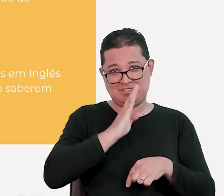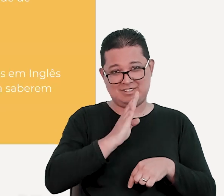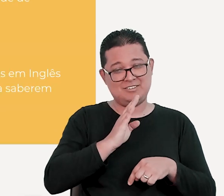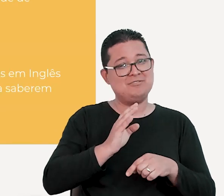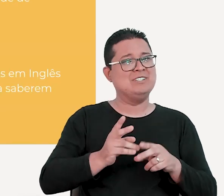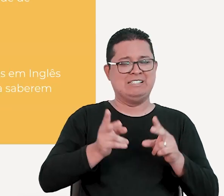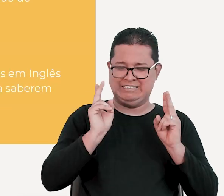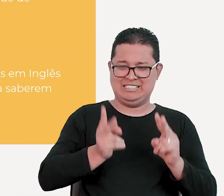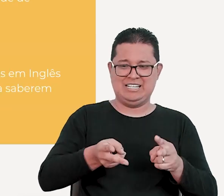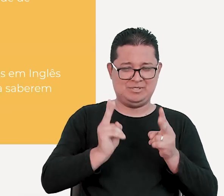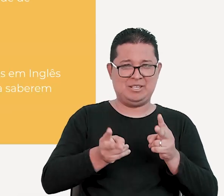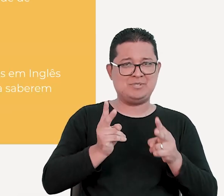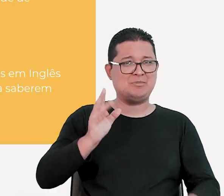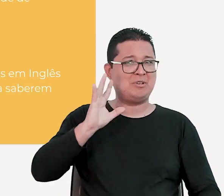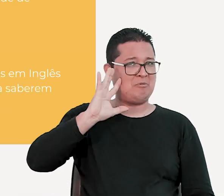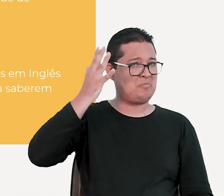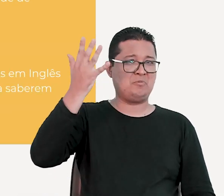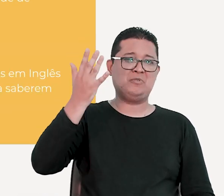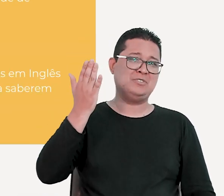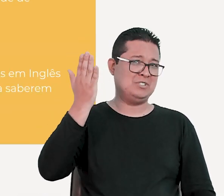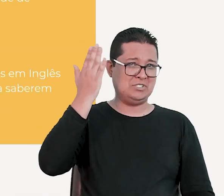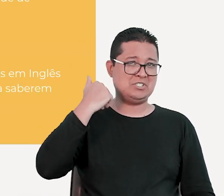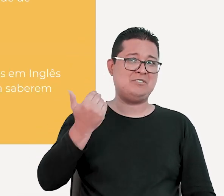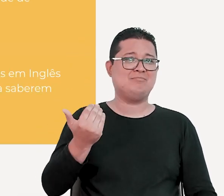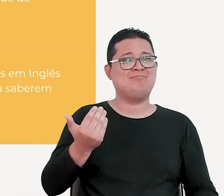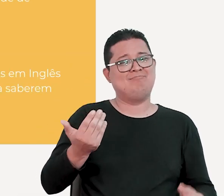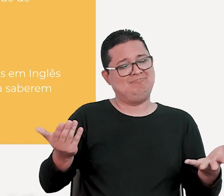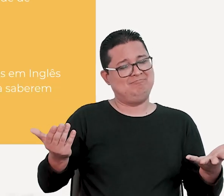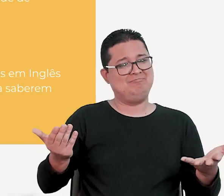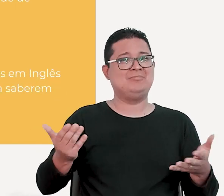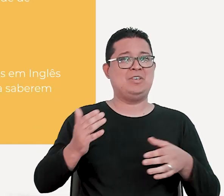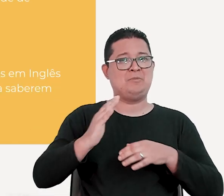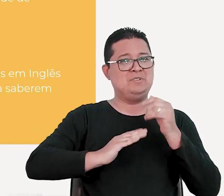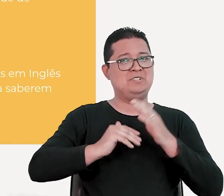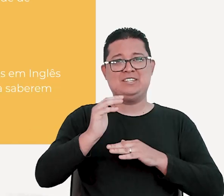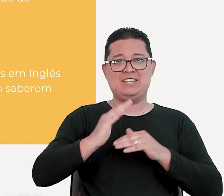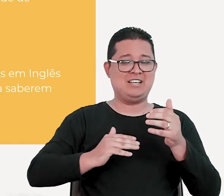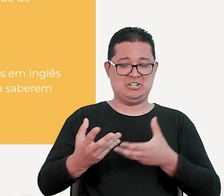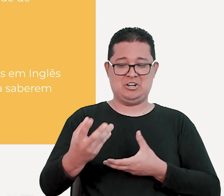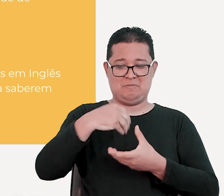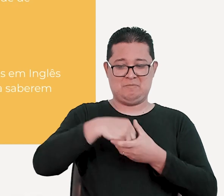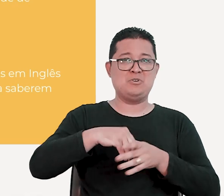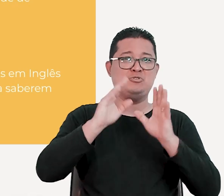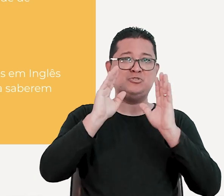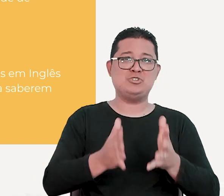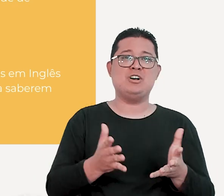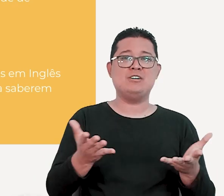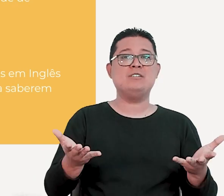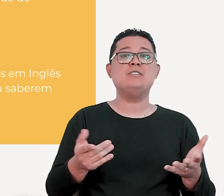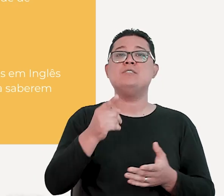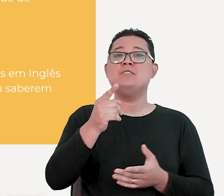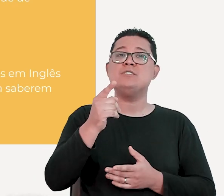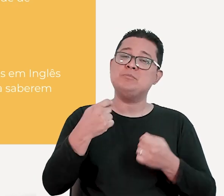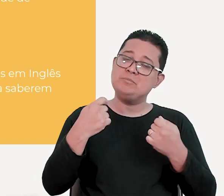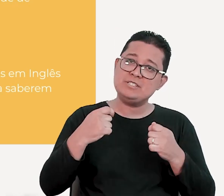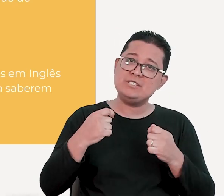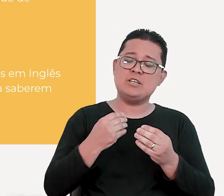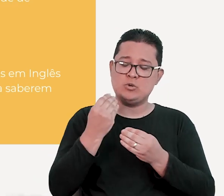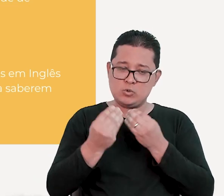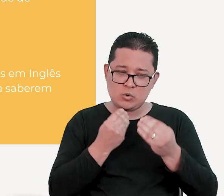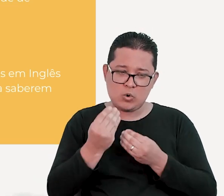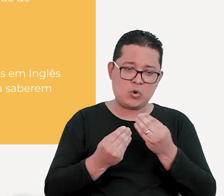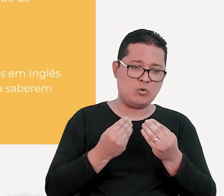vamos lá, vamos investir nisso, em desenvolver também essa capacidade de você contar uma história, de contar como você resolveu um